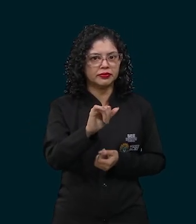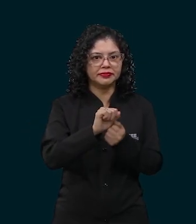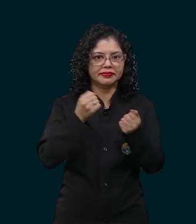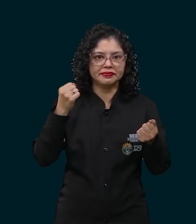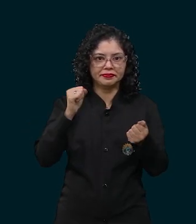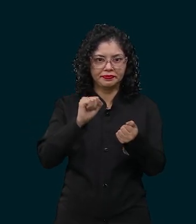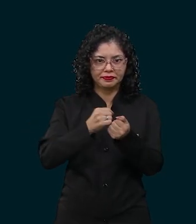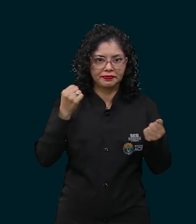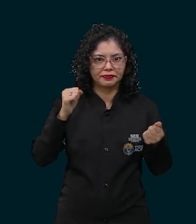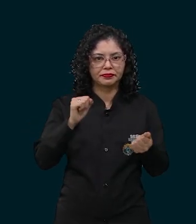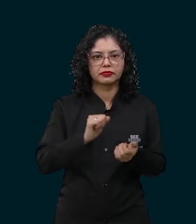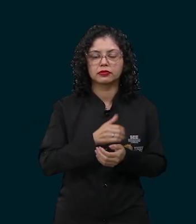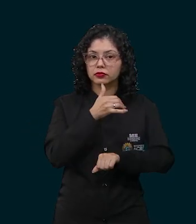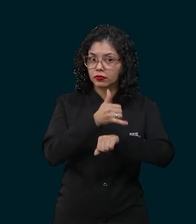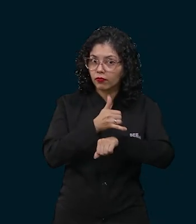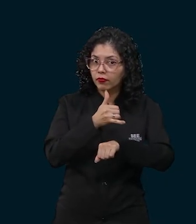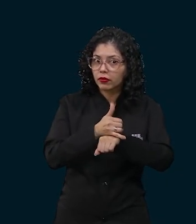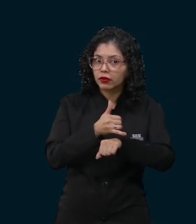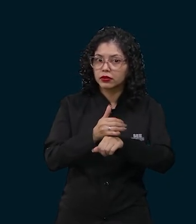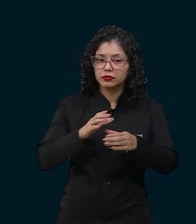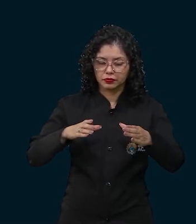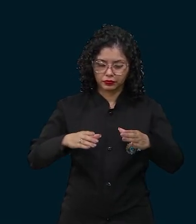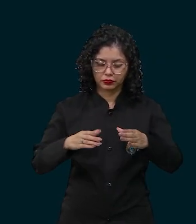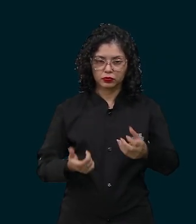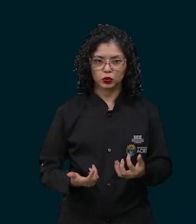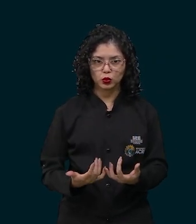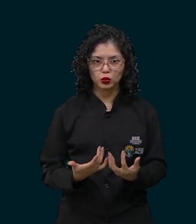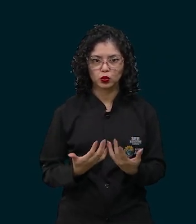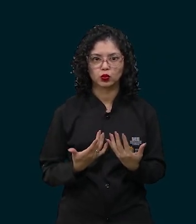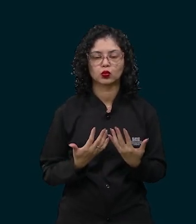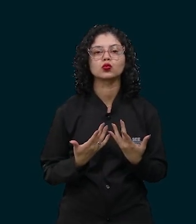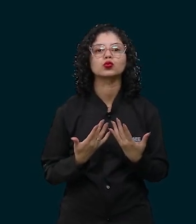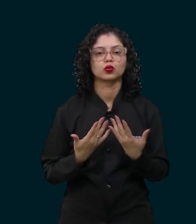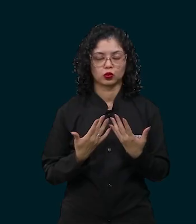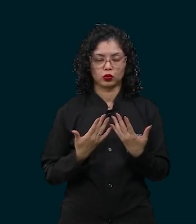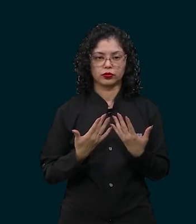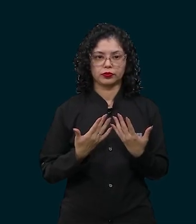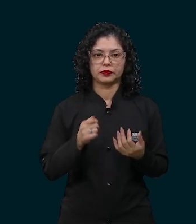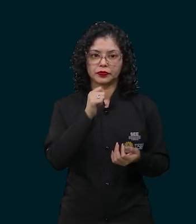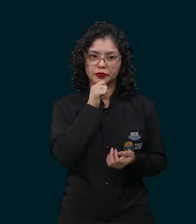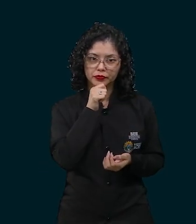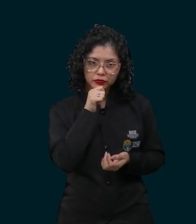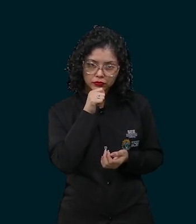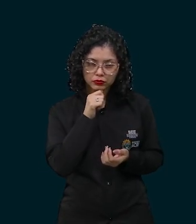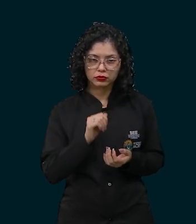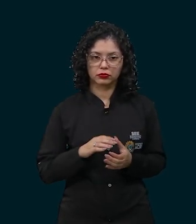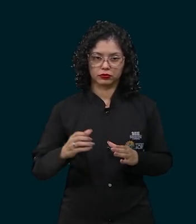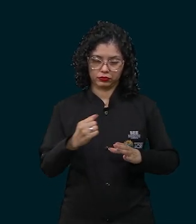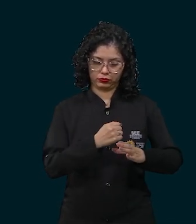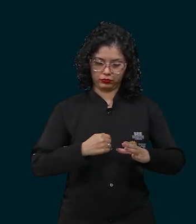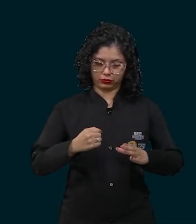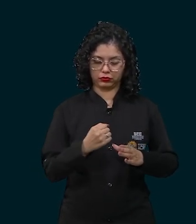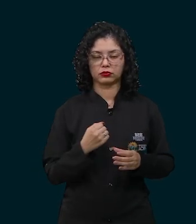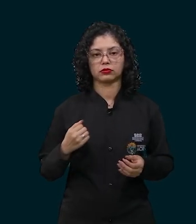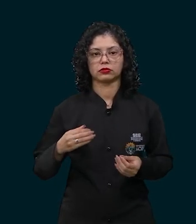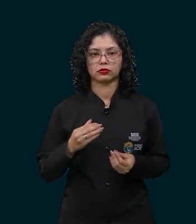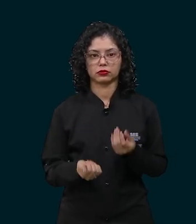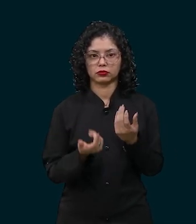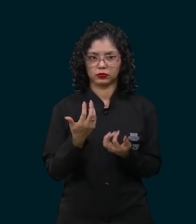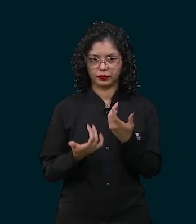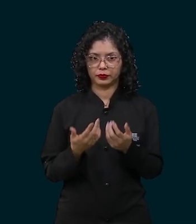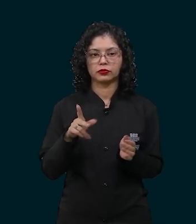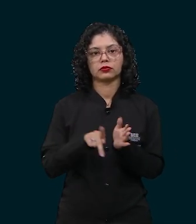eletromagnético. E o metal ali da panela, né, vai ser aquecida e, né, aquecendo ali o fundo da panela, a gente vai cozinhar